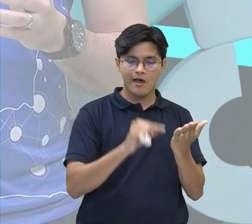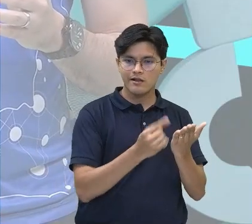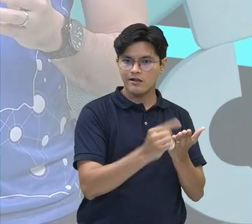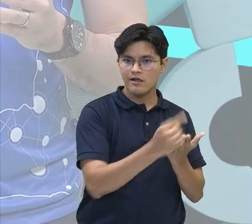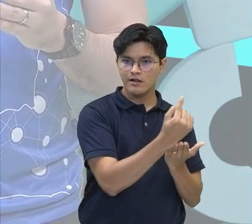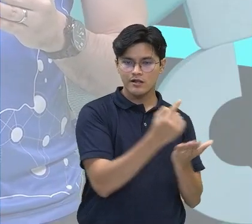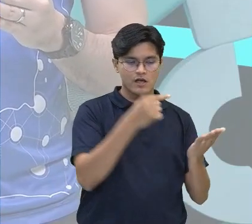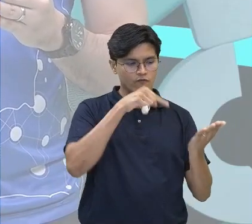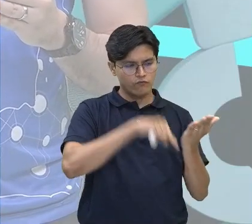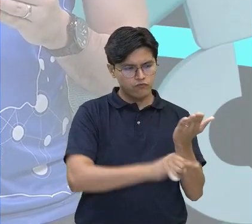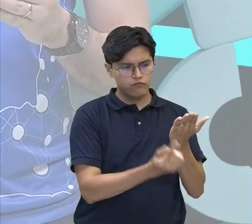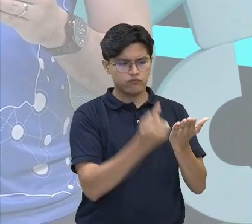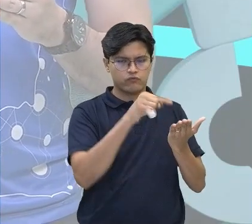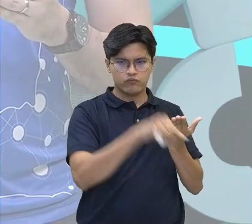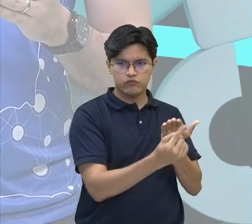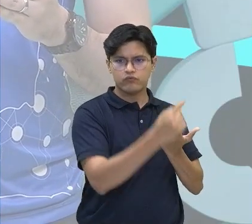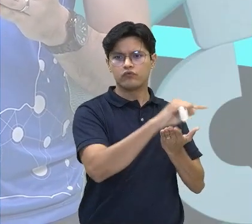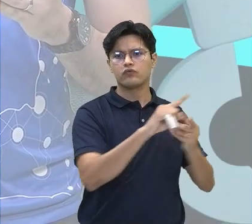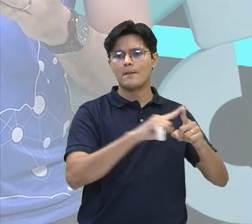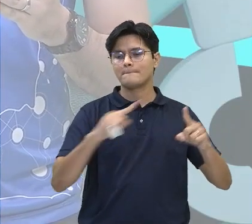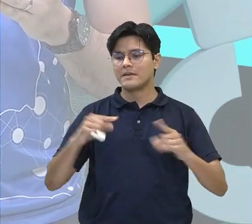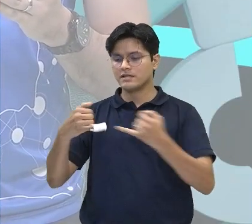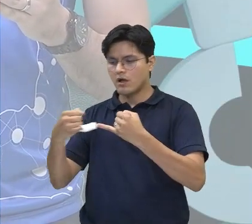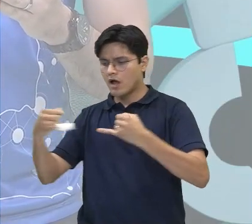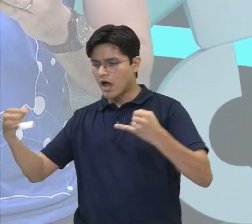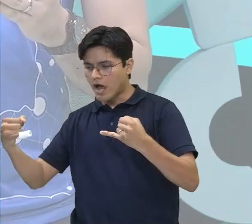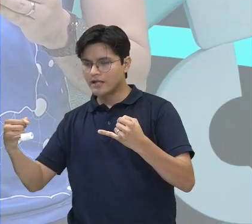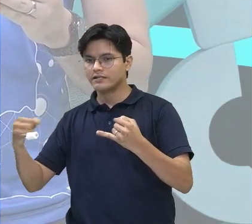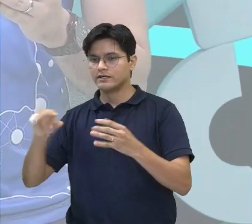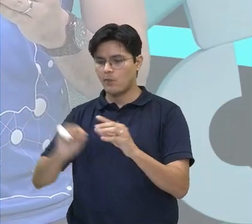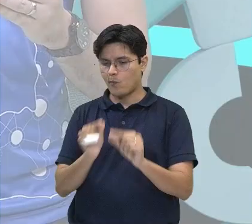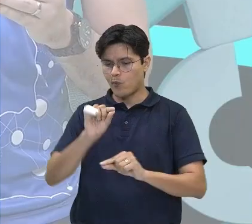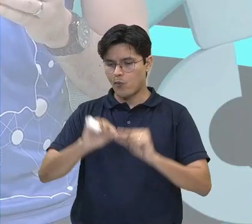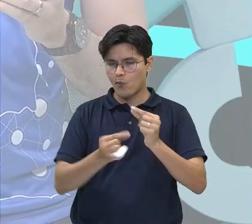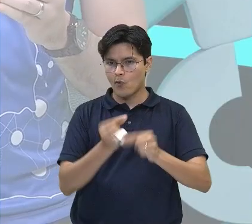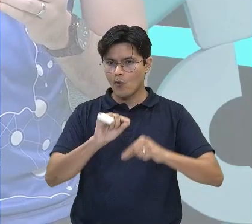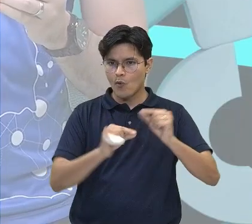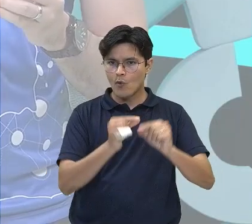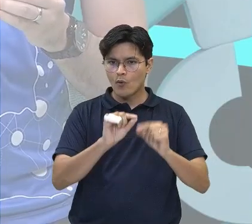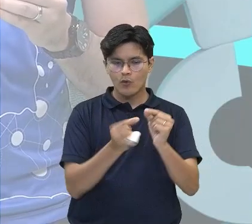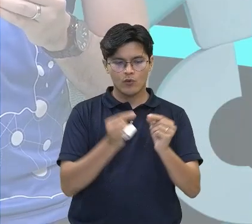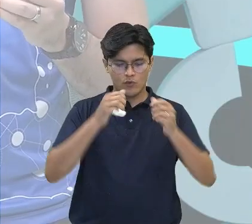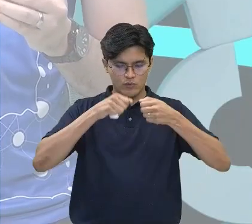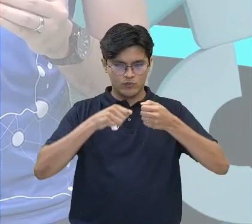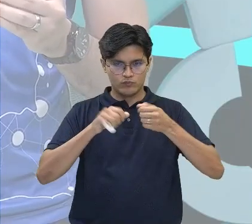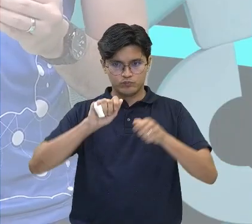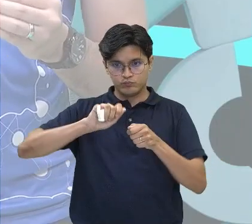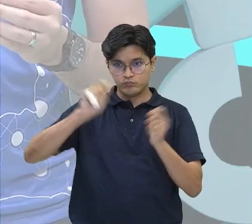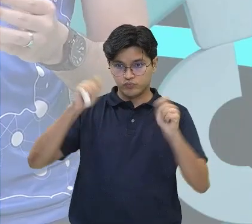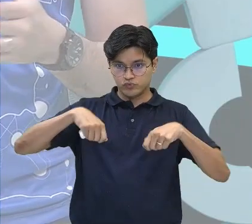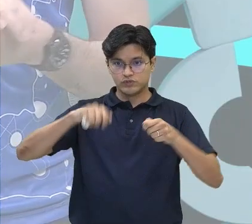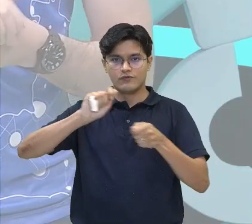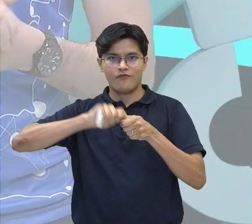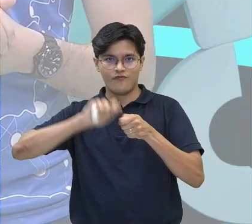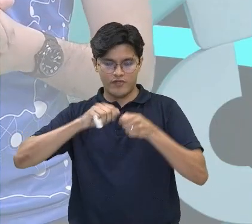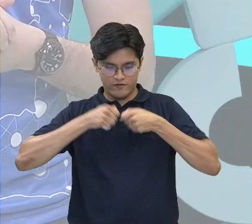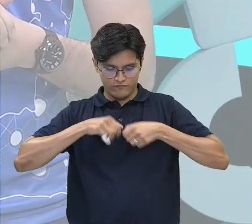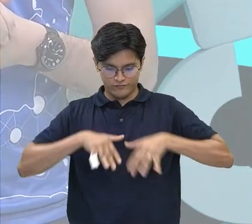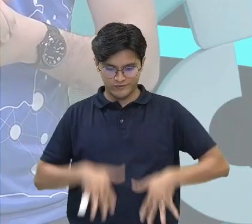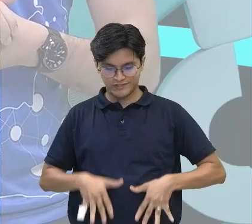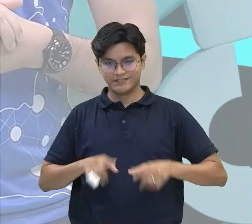vai sendo colocada para forrar aquele vestido, né? Para fechar as brechas, e no final é quem aparece na